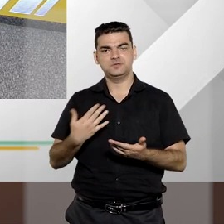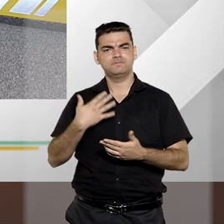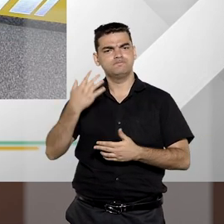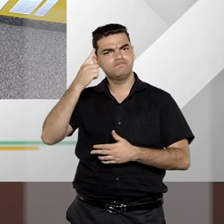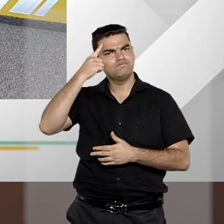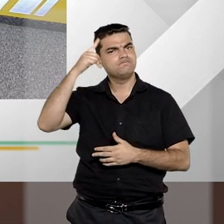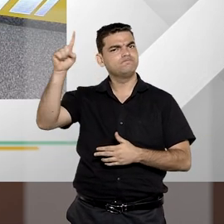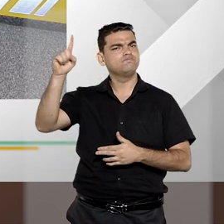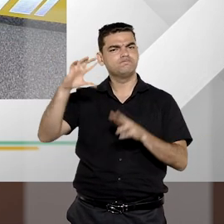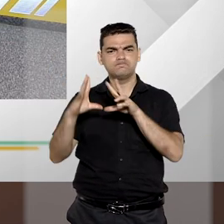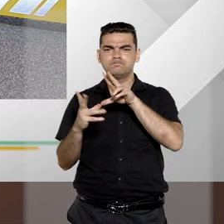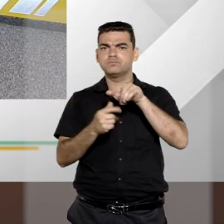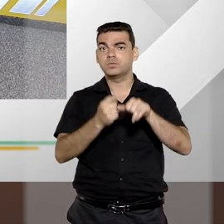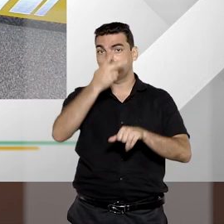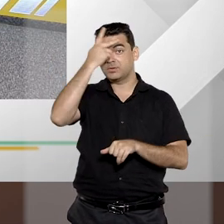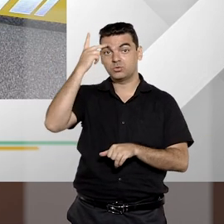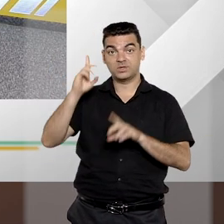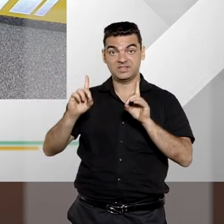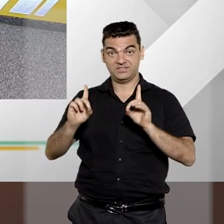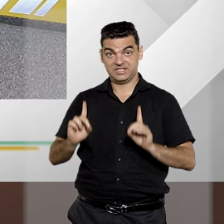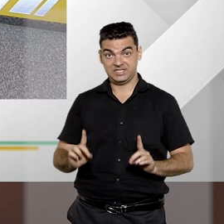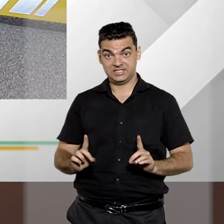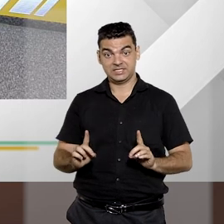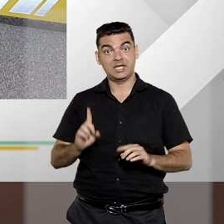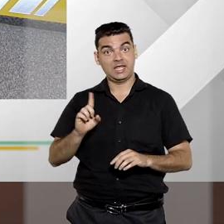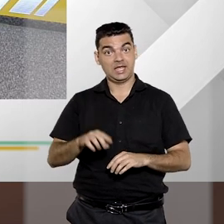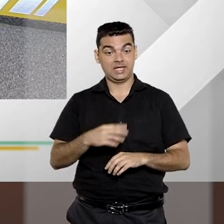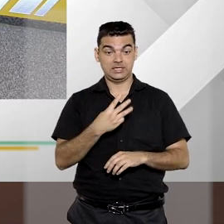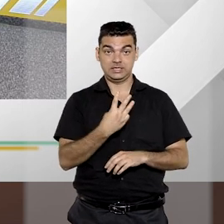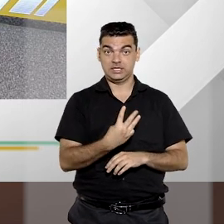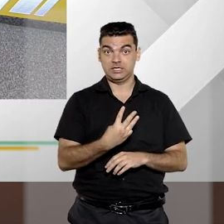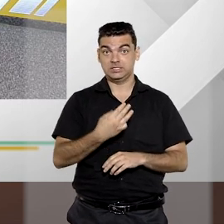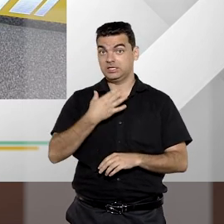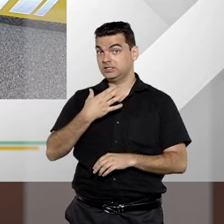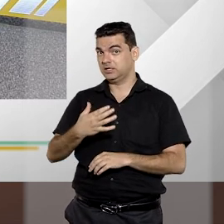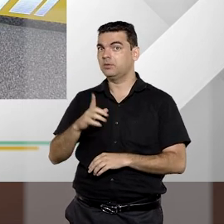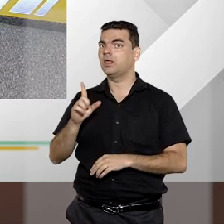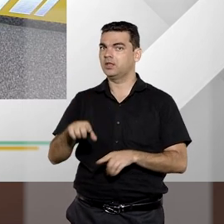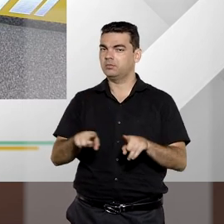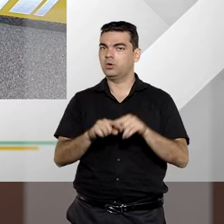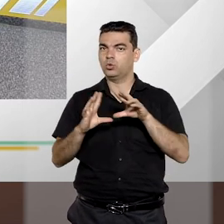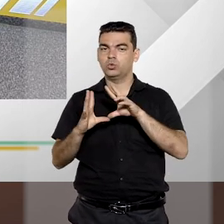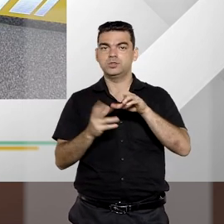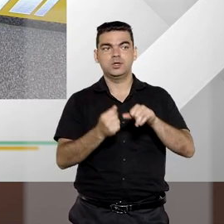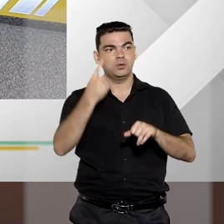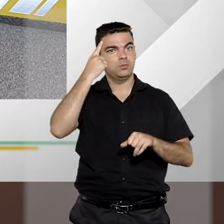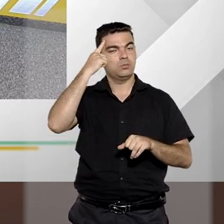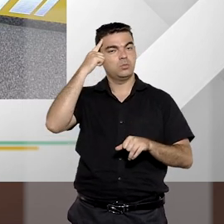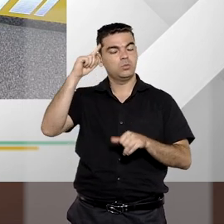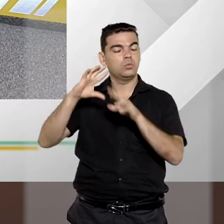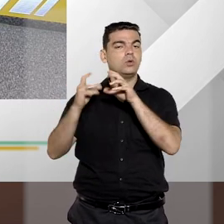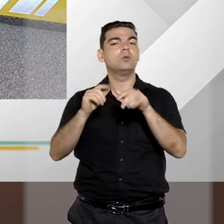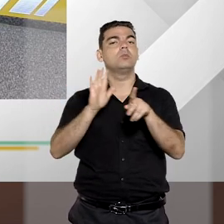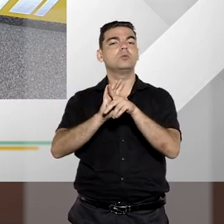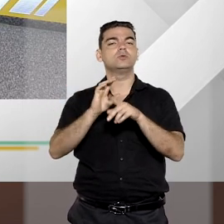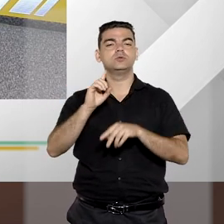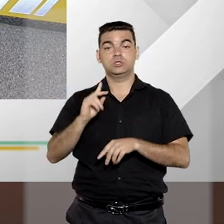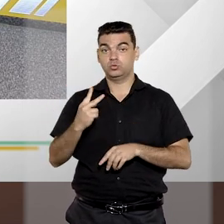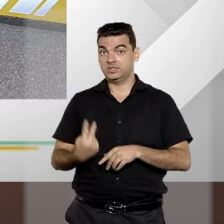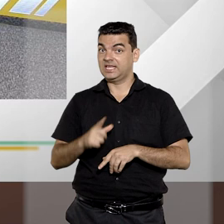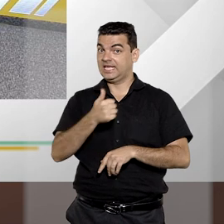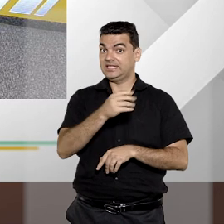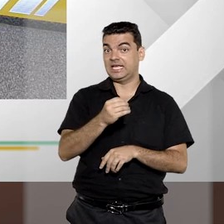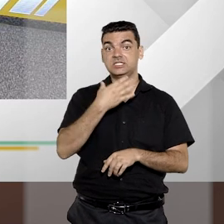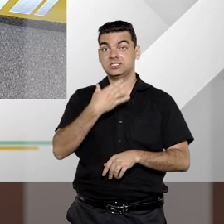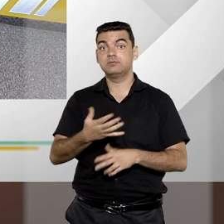o Dia Internacional da Pessoa com Deficiência em 3 de dezembro e o Dia Internacional dos Direitos Humanos, celebrado em 10 de